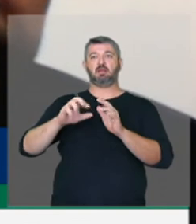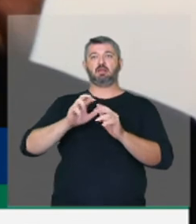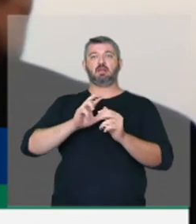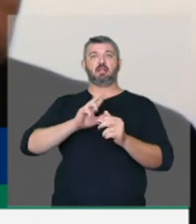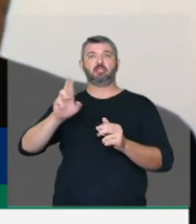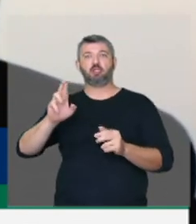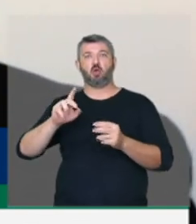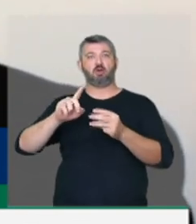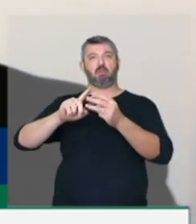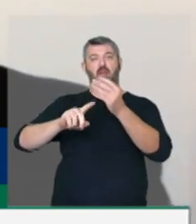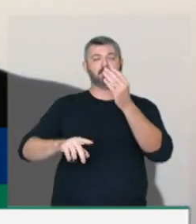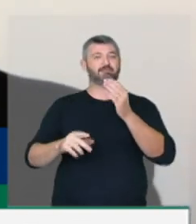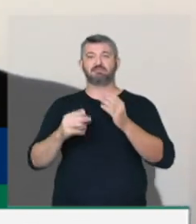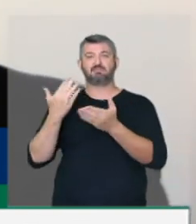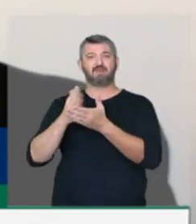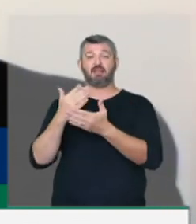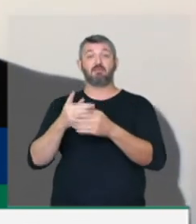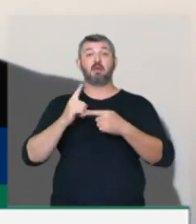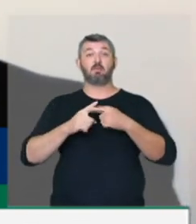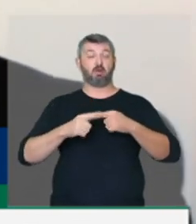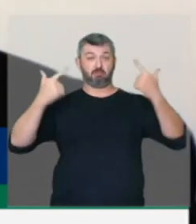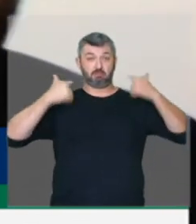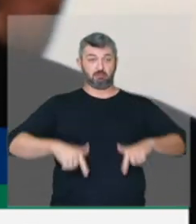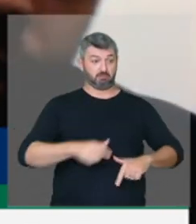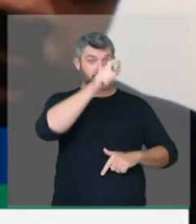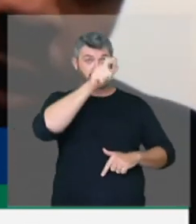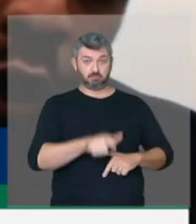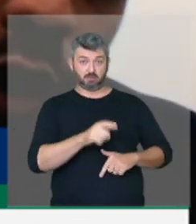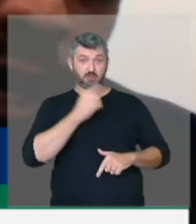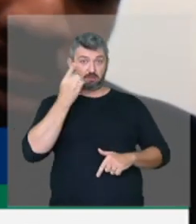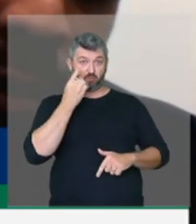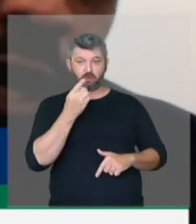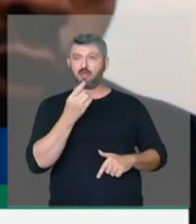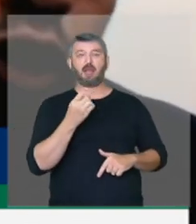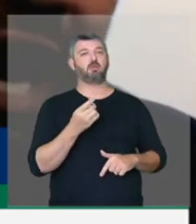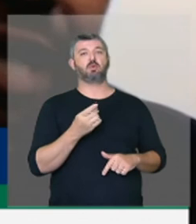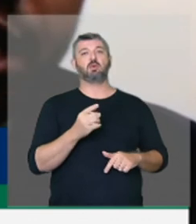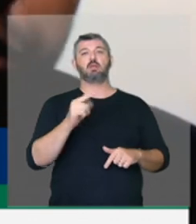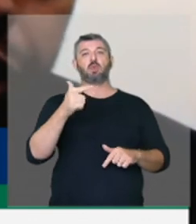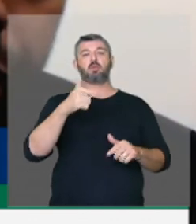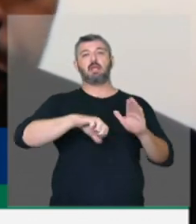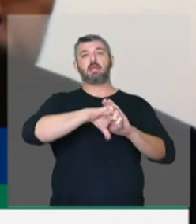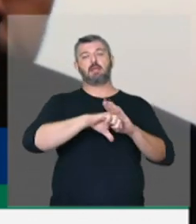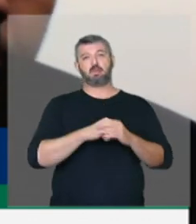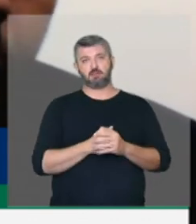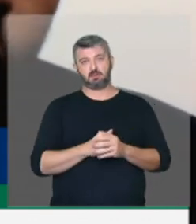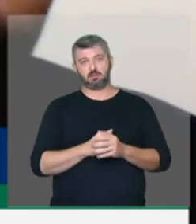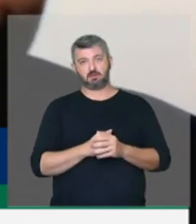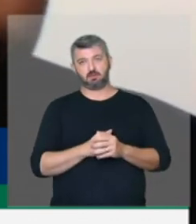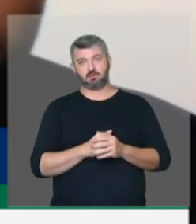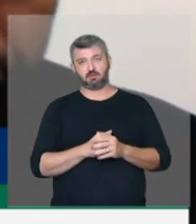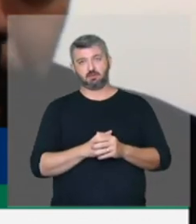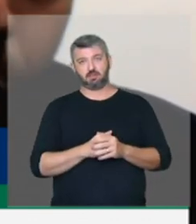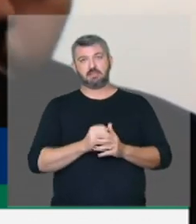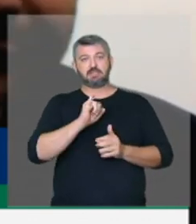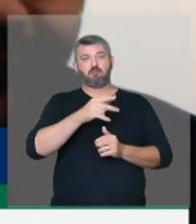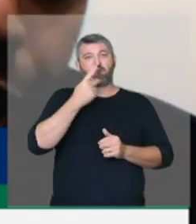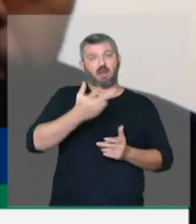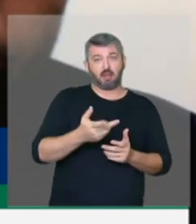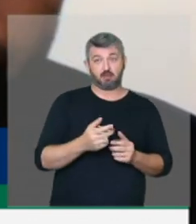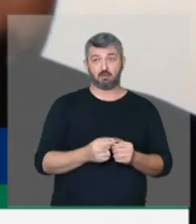e etc. Pois a imunidade material exclui o crime nos casos admitidos. O fato